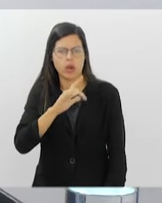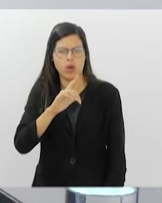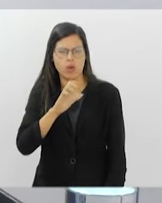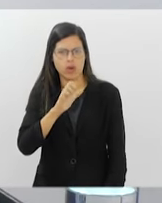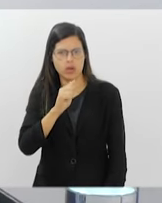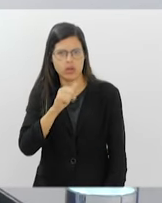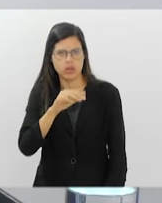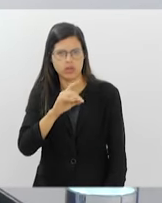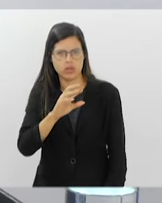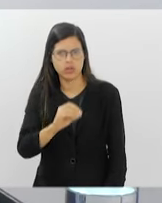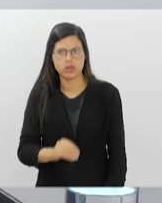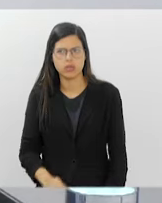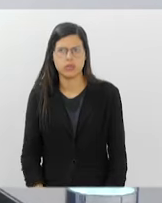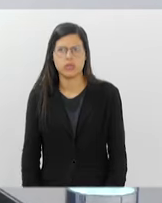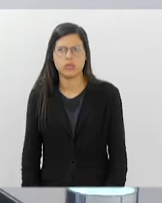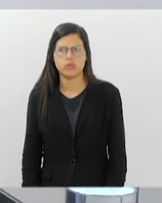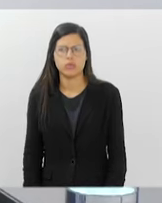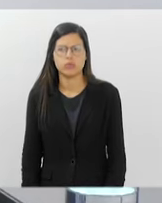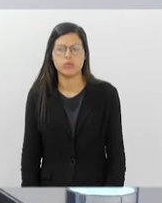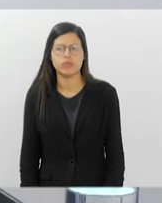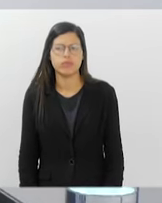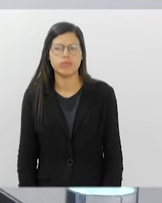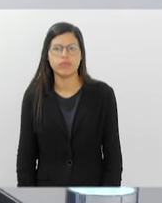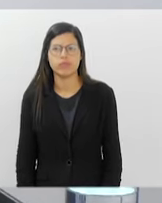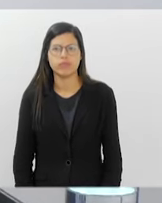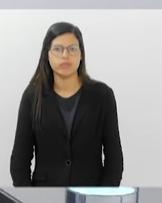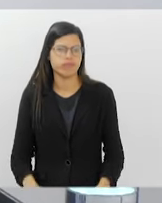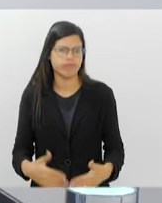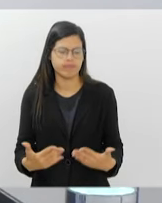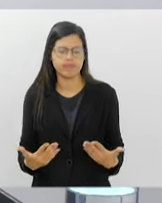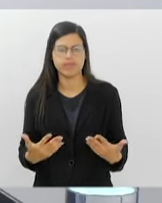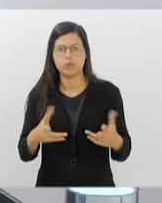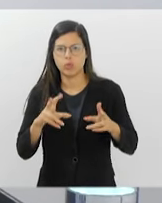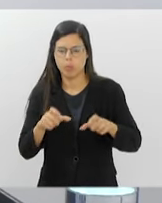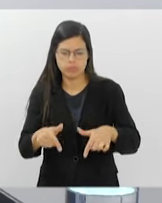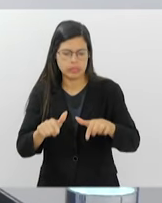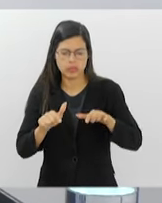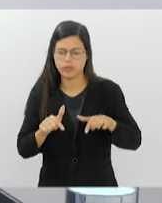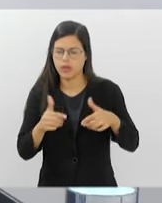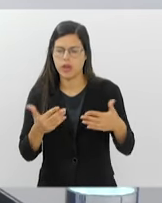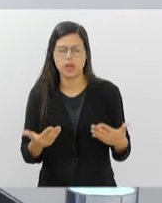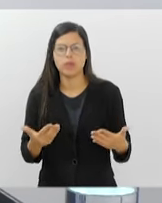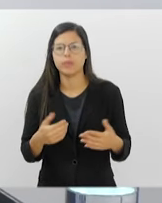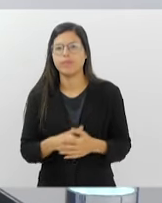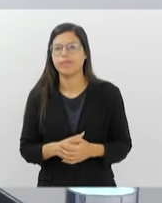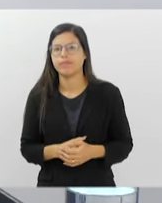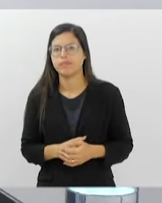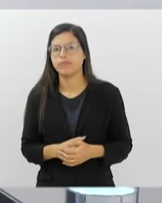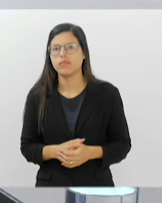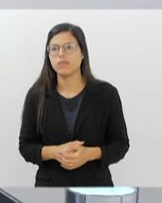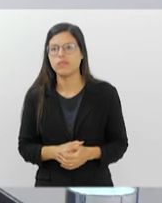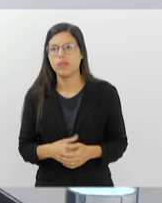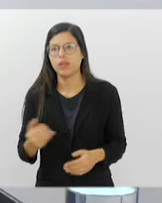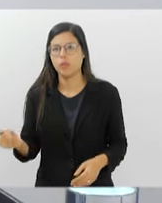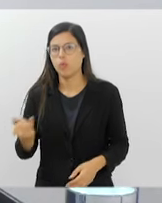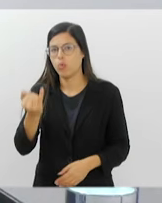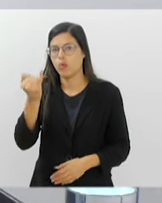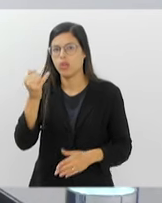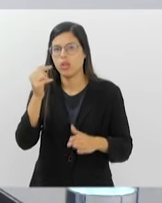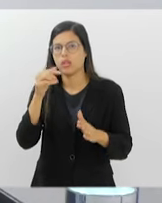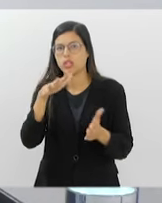conosco aqui em relação aos alvora o critério Enfim então é importante consignar essas